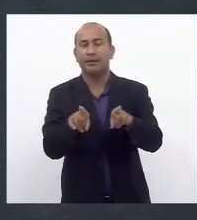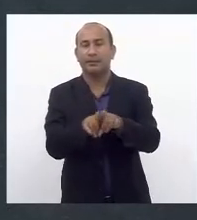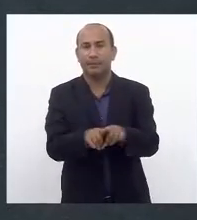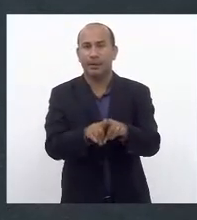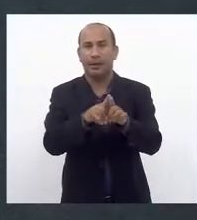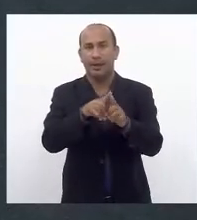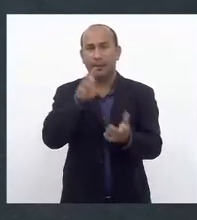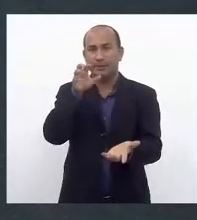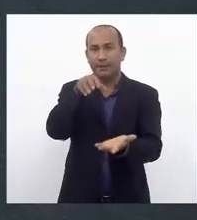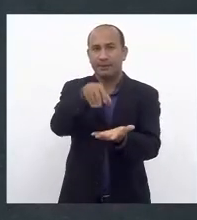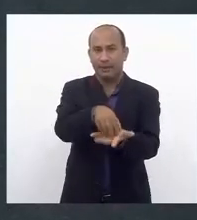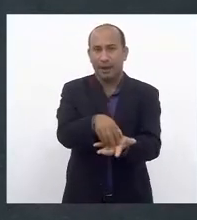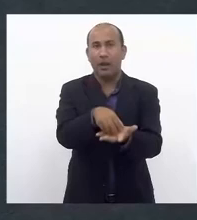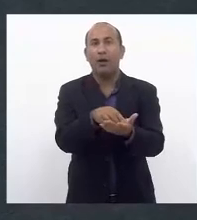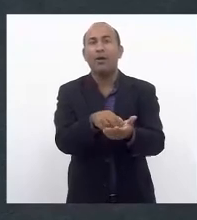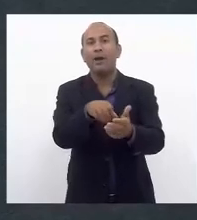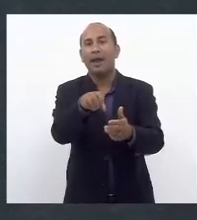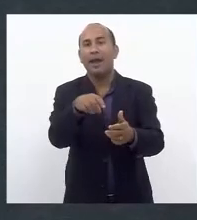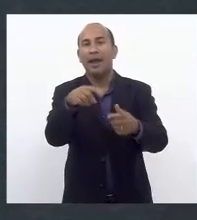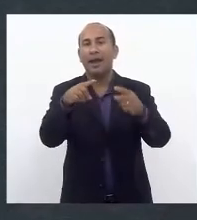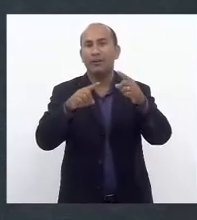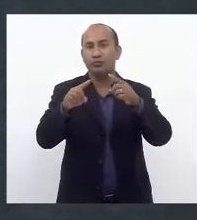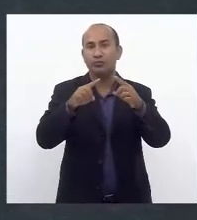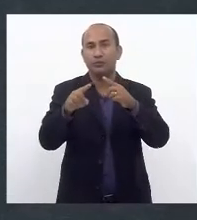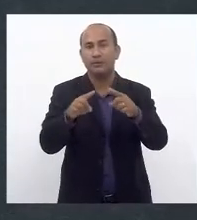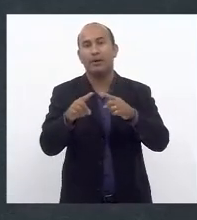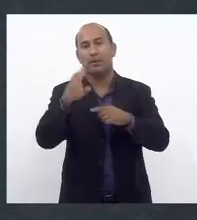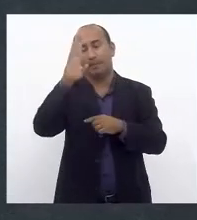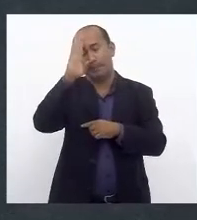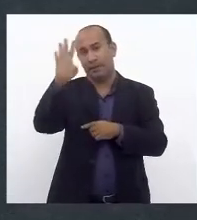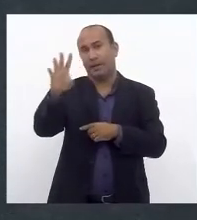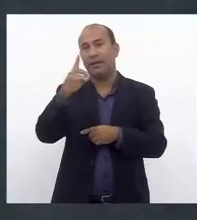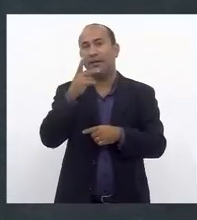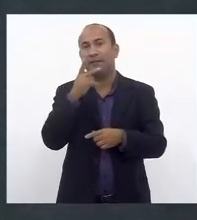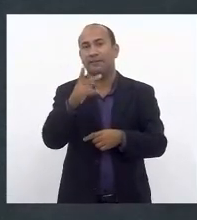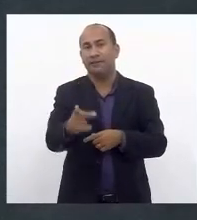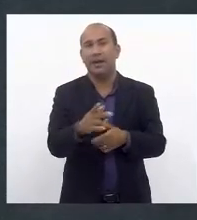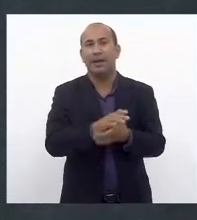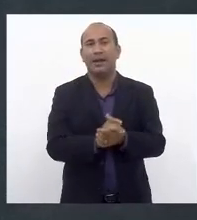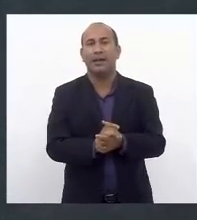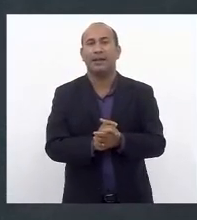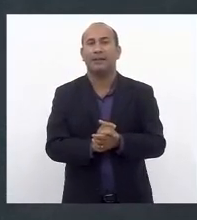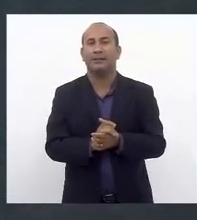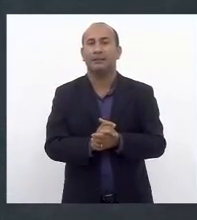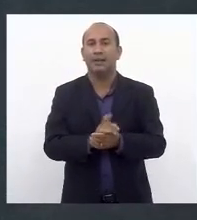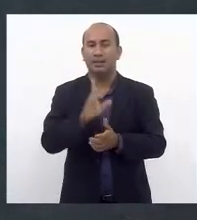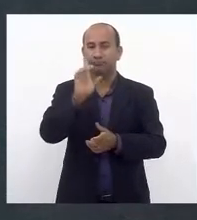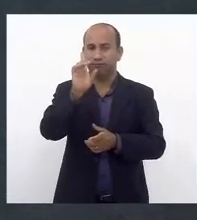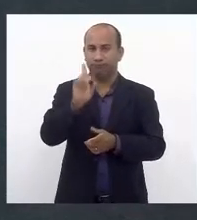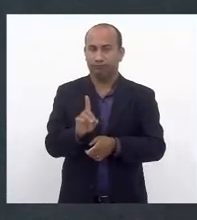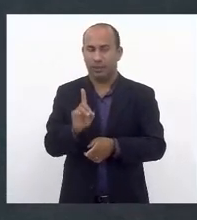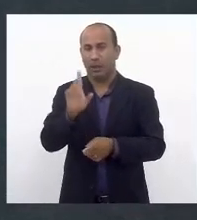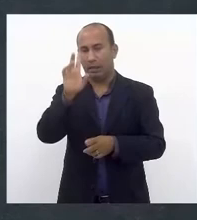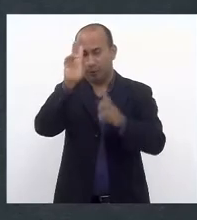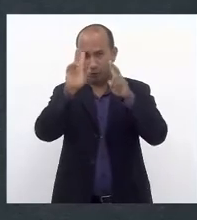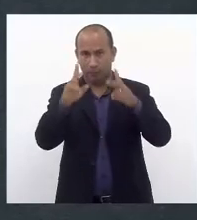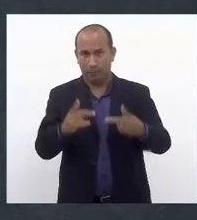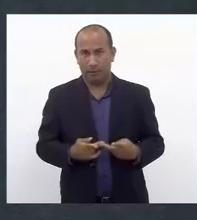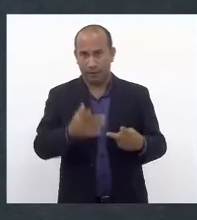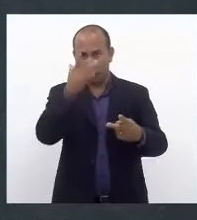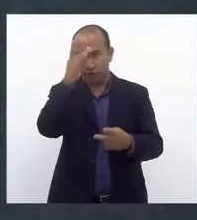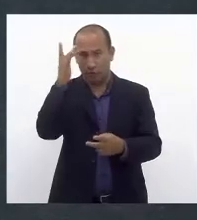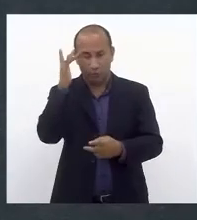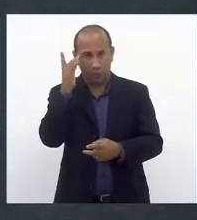central, que é a discussão prioritária com relação à dignidade humana dessas pessoas,